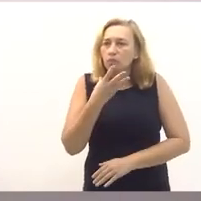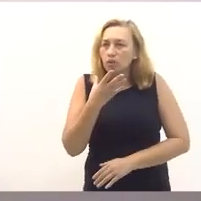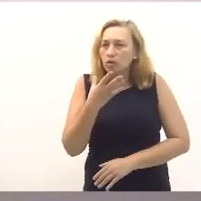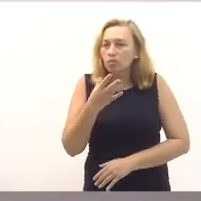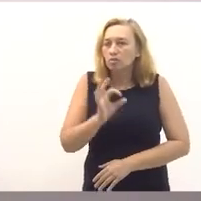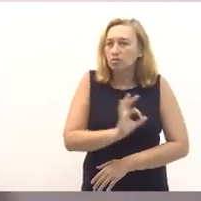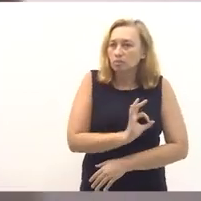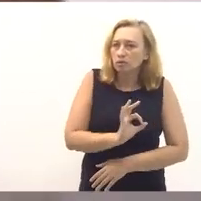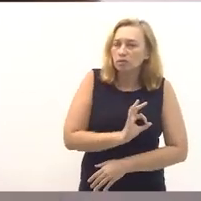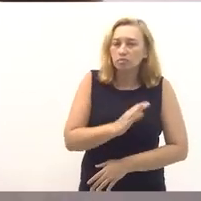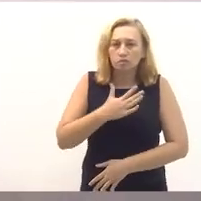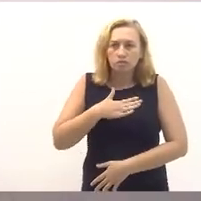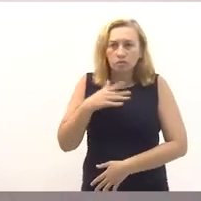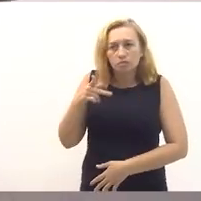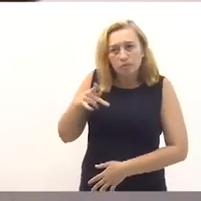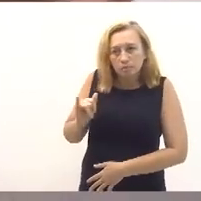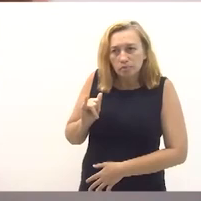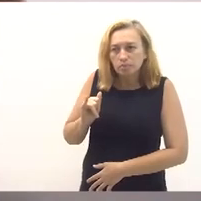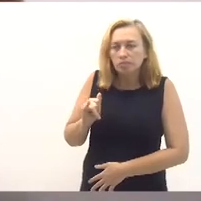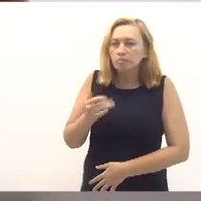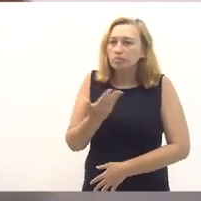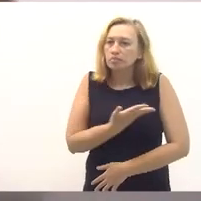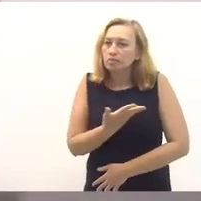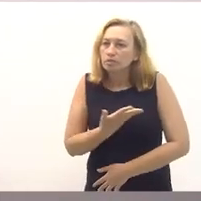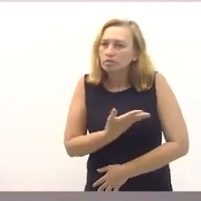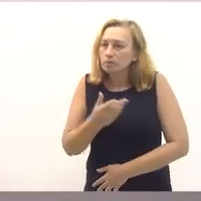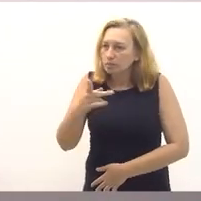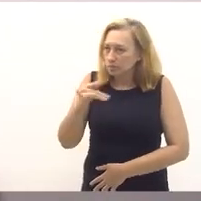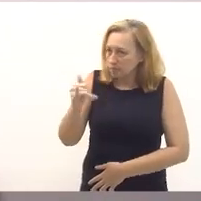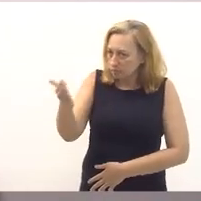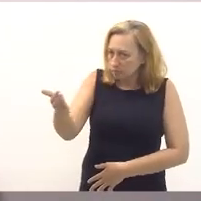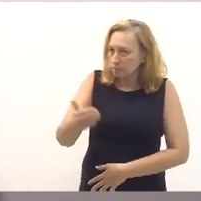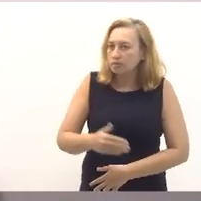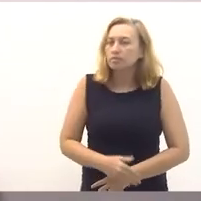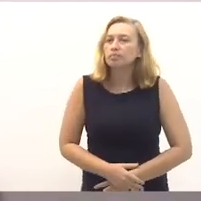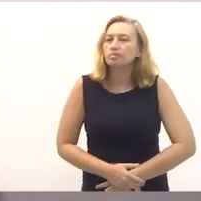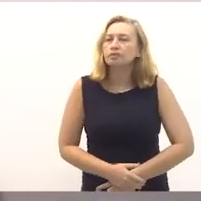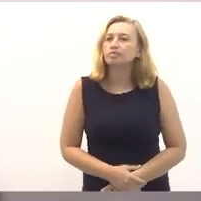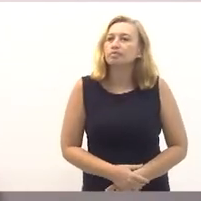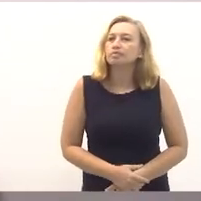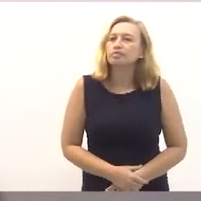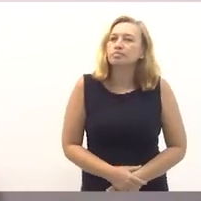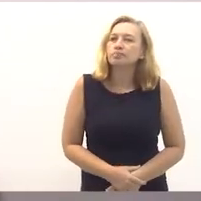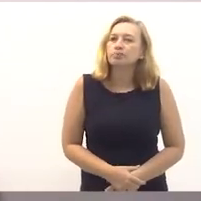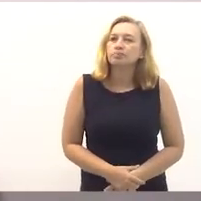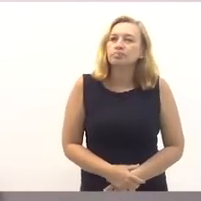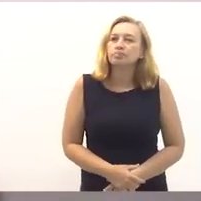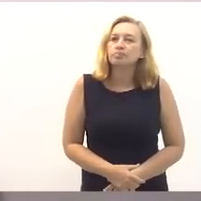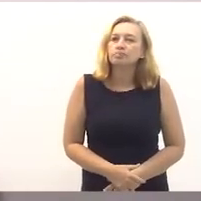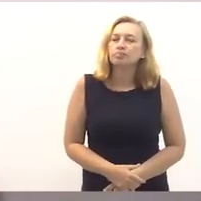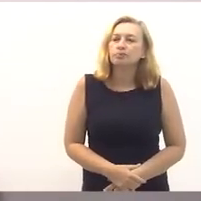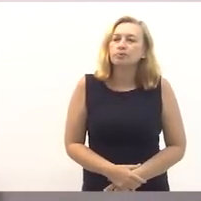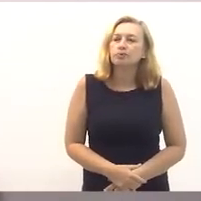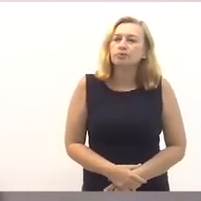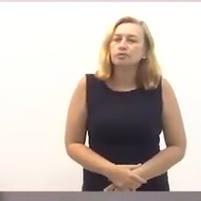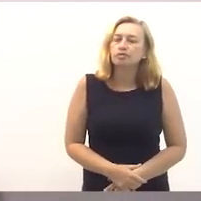como meu pai como o pai da nossa colega ele quanto é